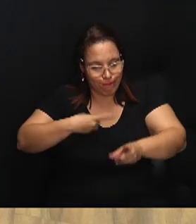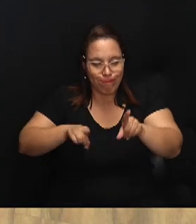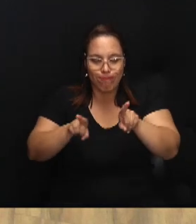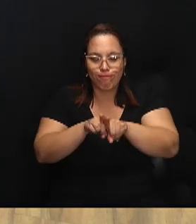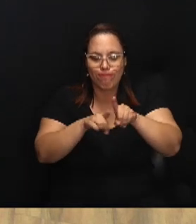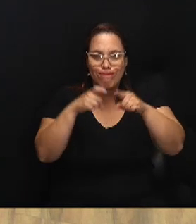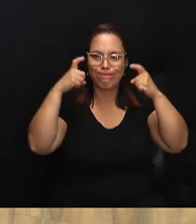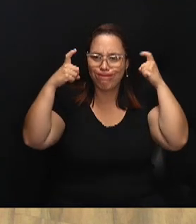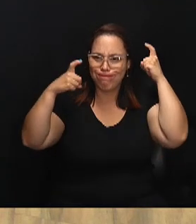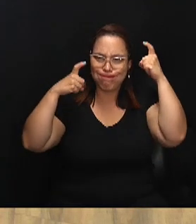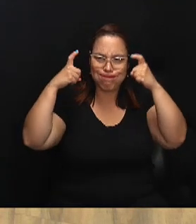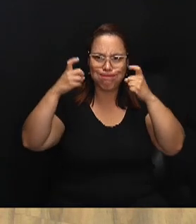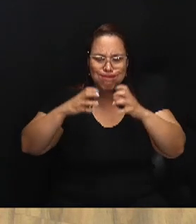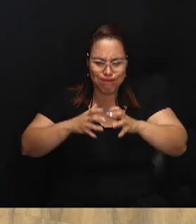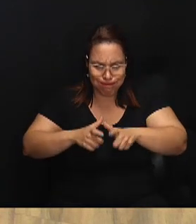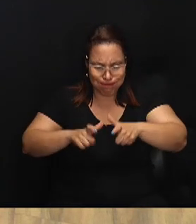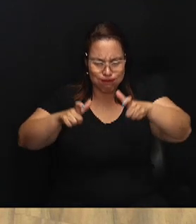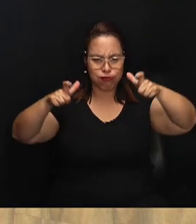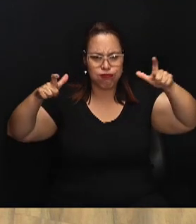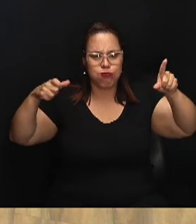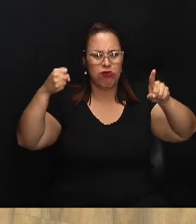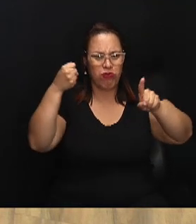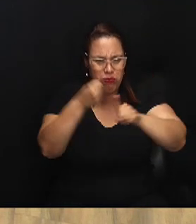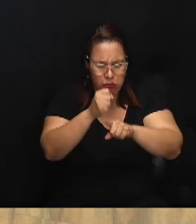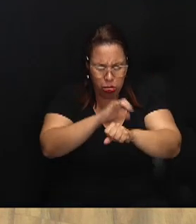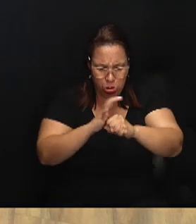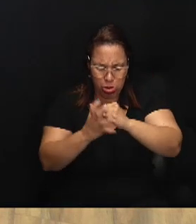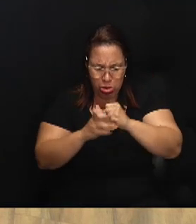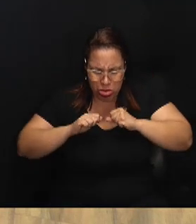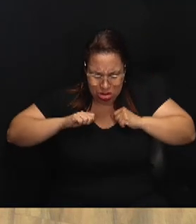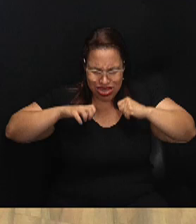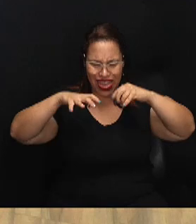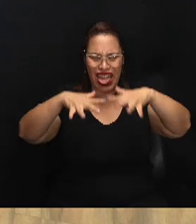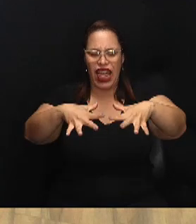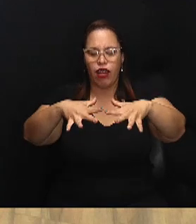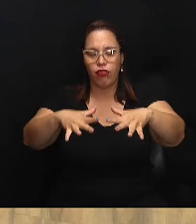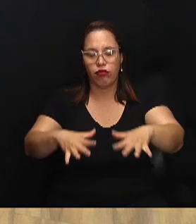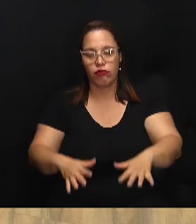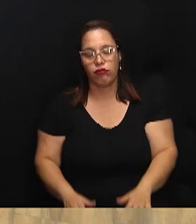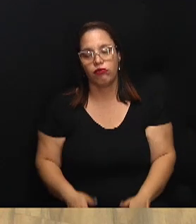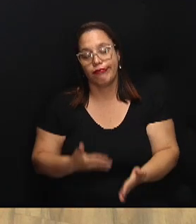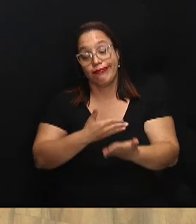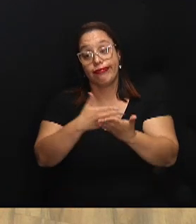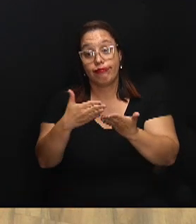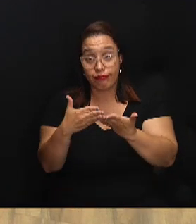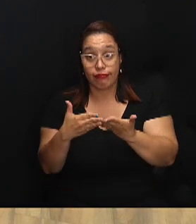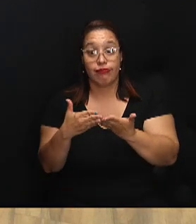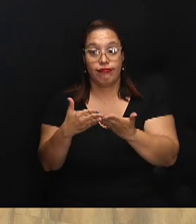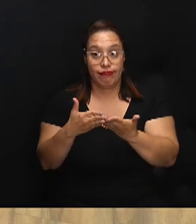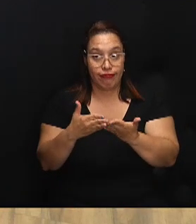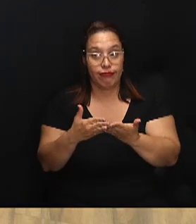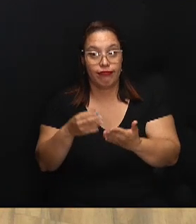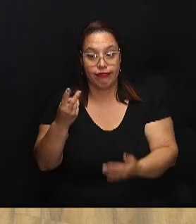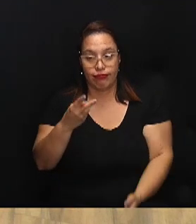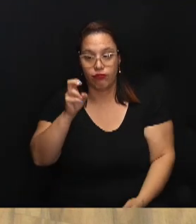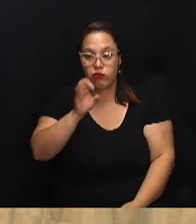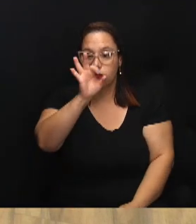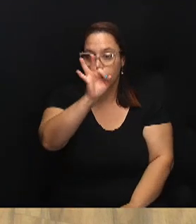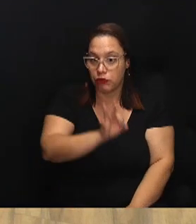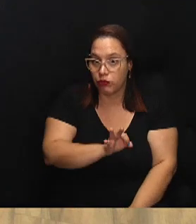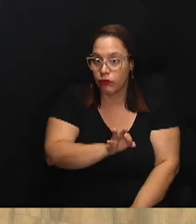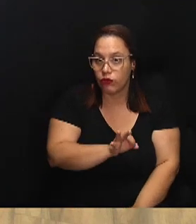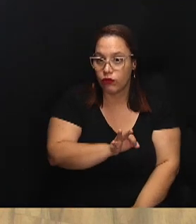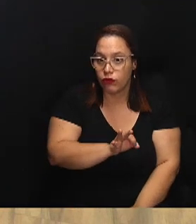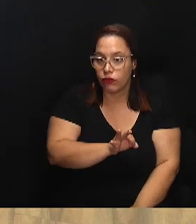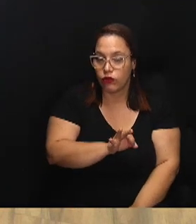preocupação crescente, agravada pelo impacto da pandemia da Covid-19, que levou a um aumento de 25% nos